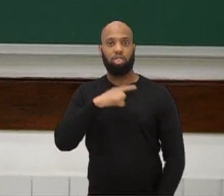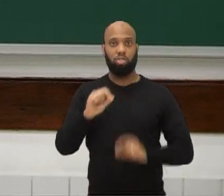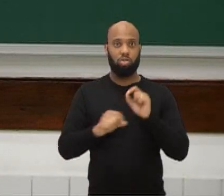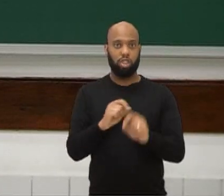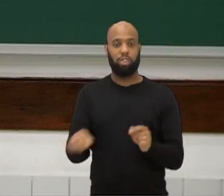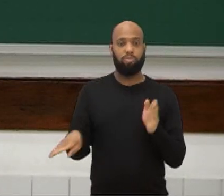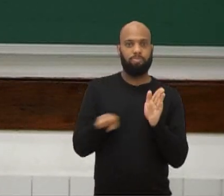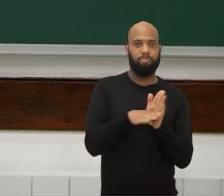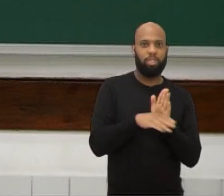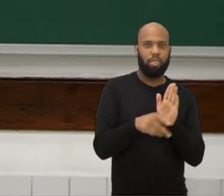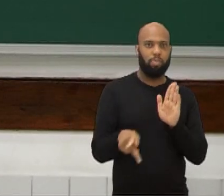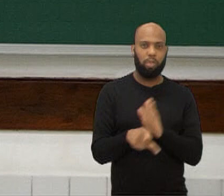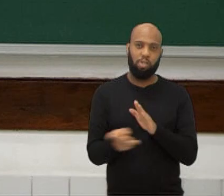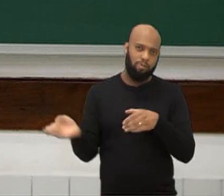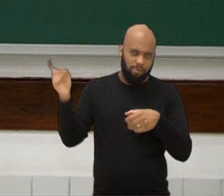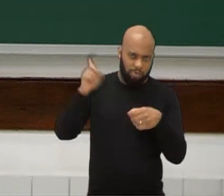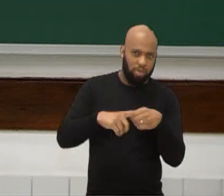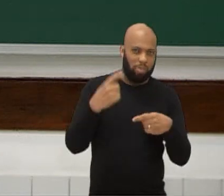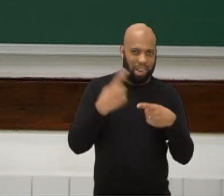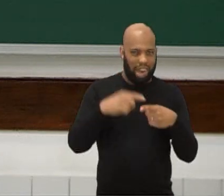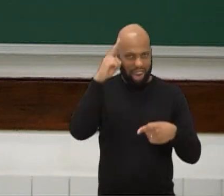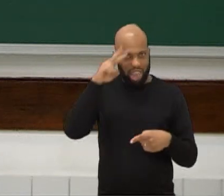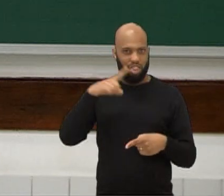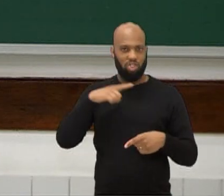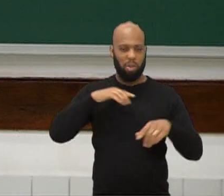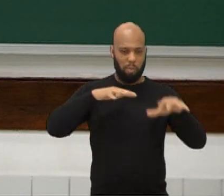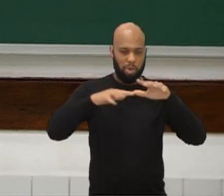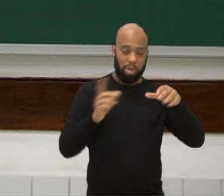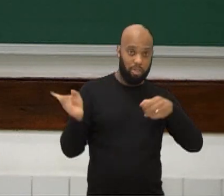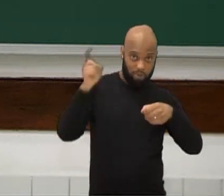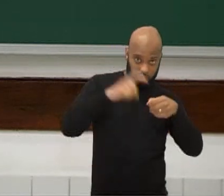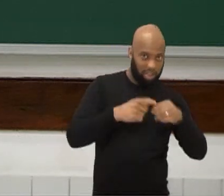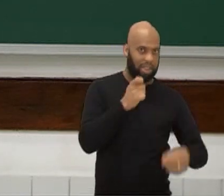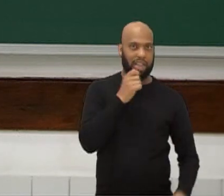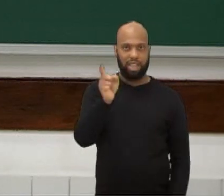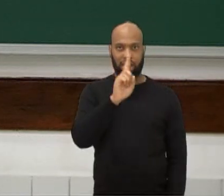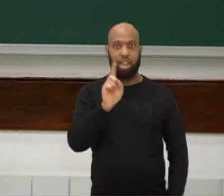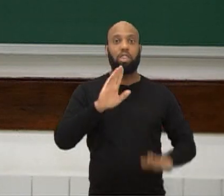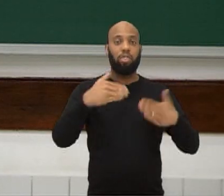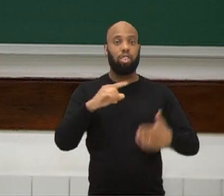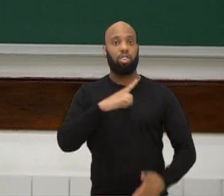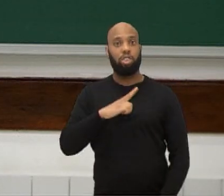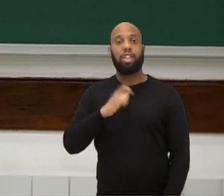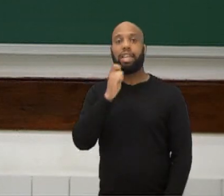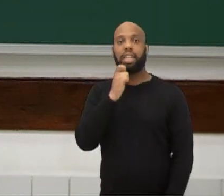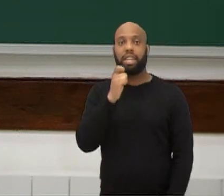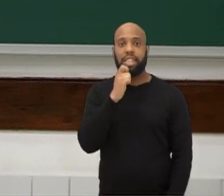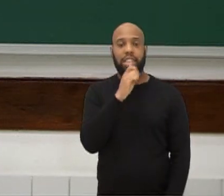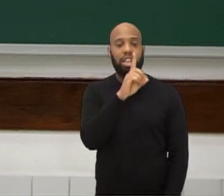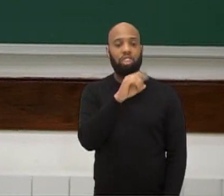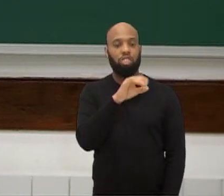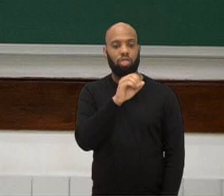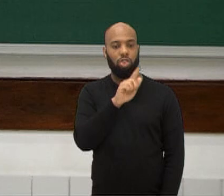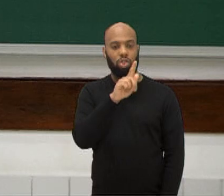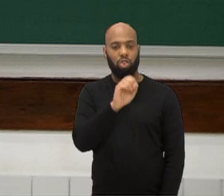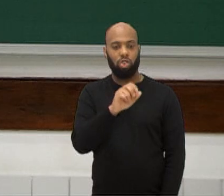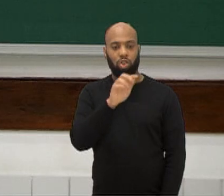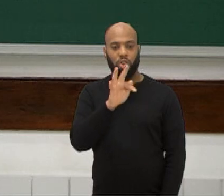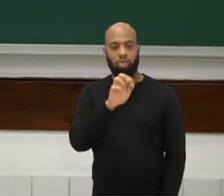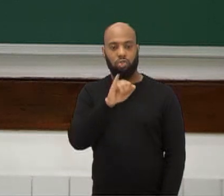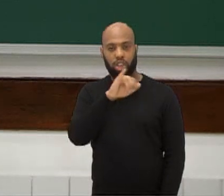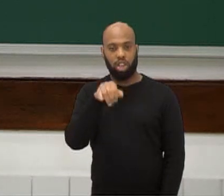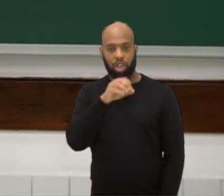daquele movimento regresso, aquele movimento ainda não chegou. Então, com Diogo Feijó, vai ter o quê? Vai ter